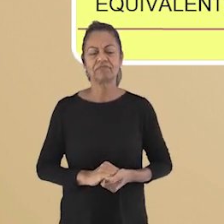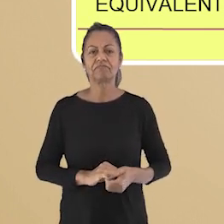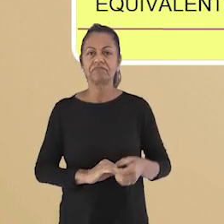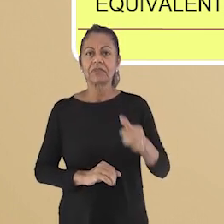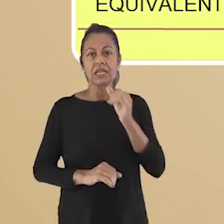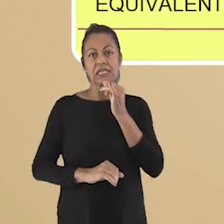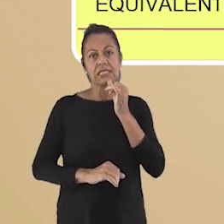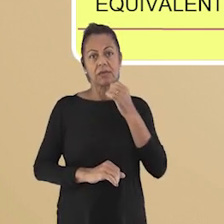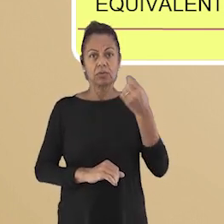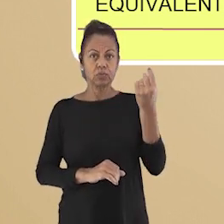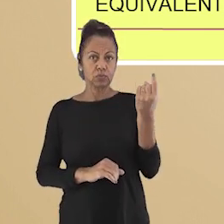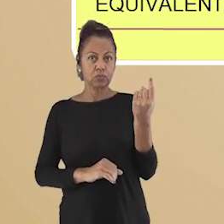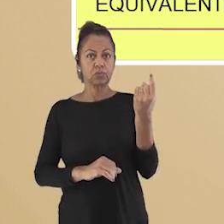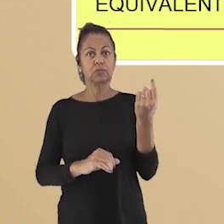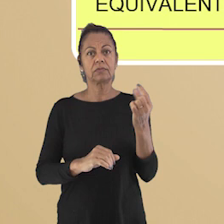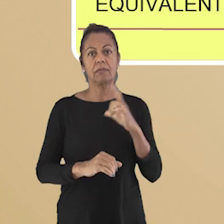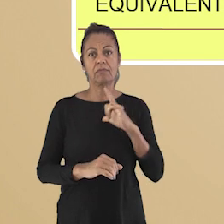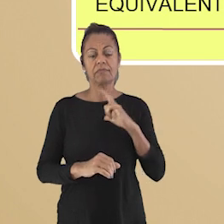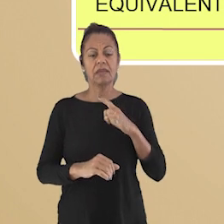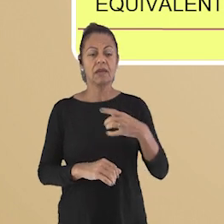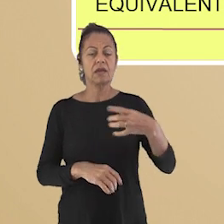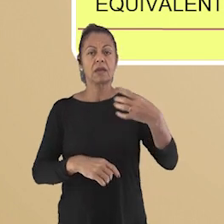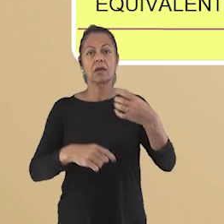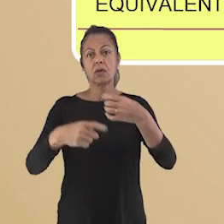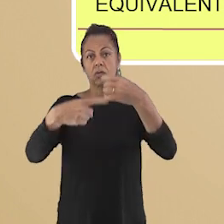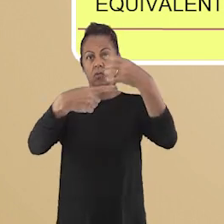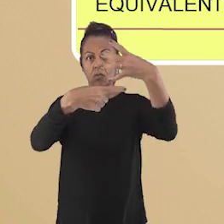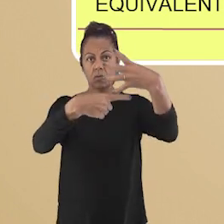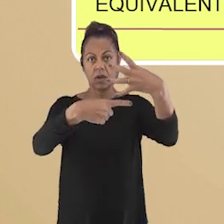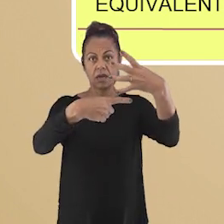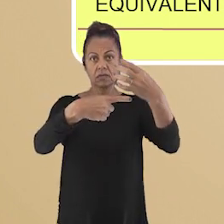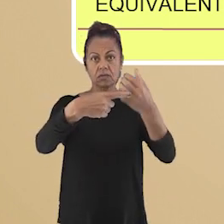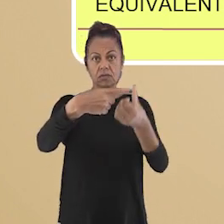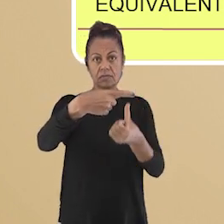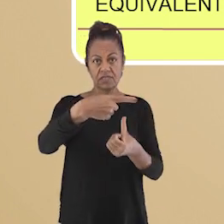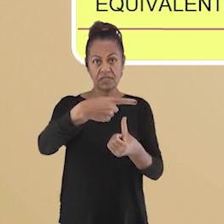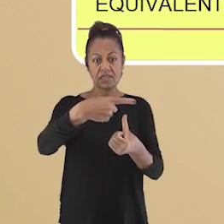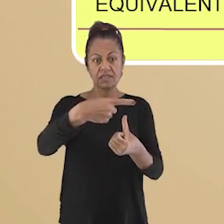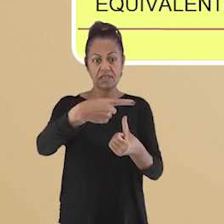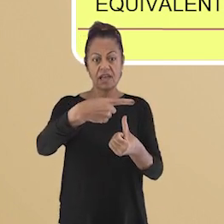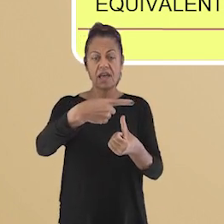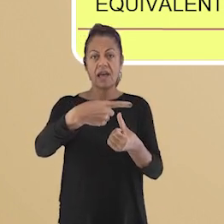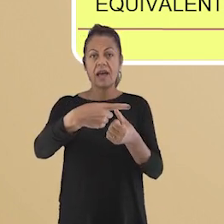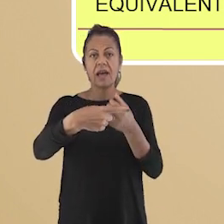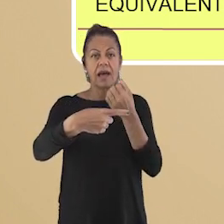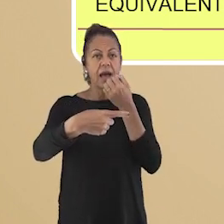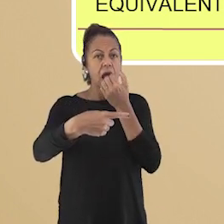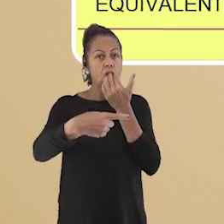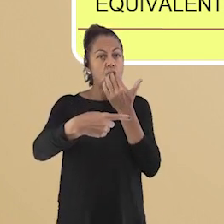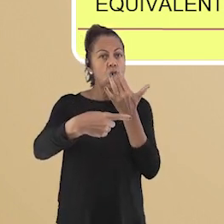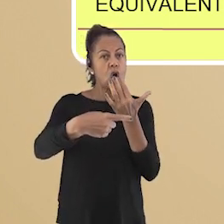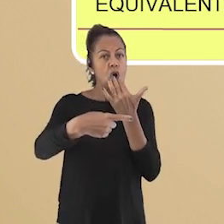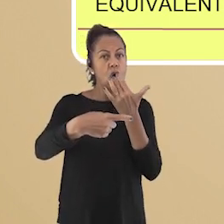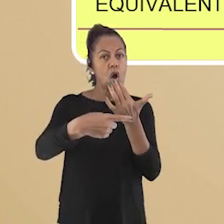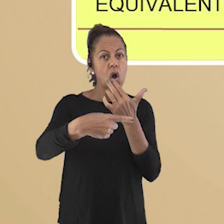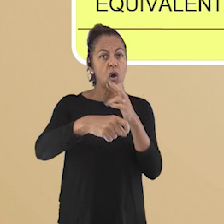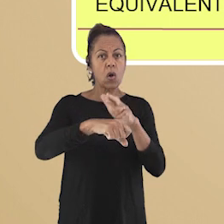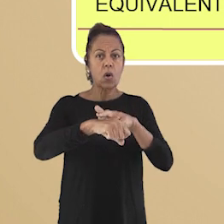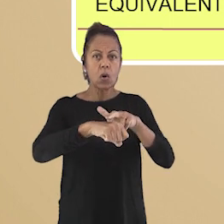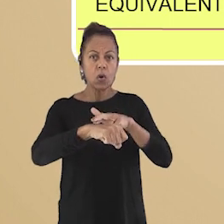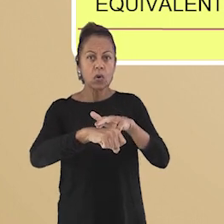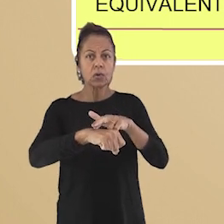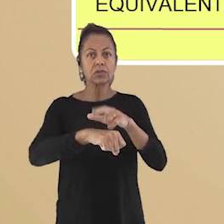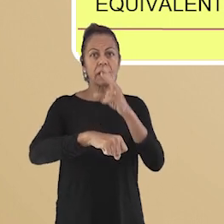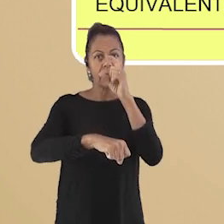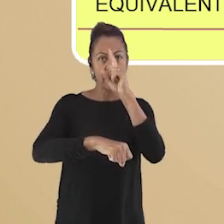1, nós temos 4 sobre 6. A parte pintada, colorida, como roxo, amarelo e